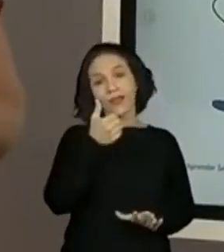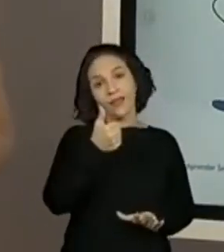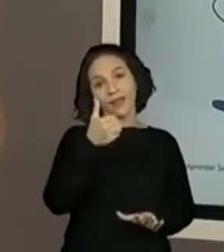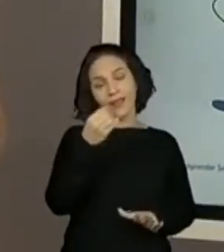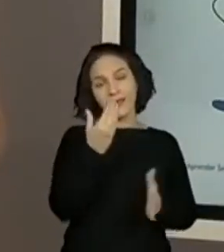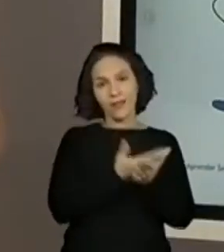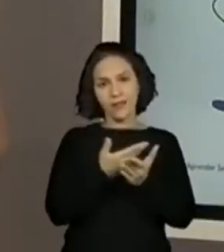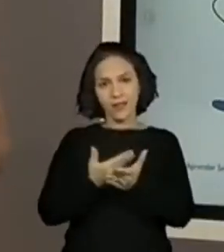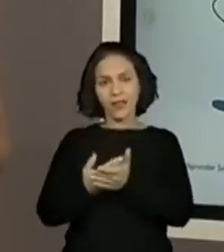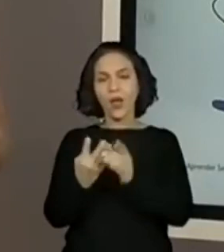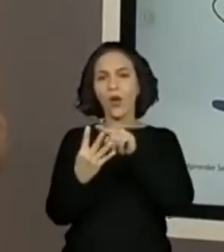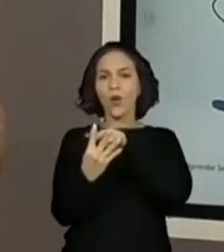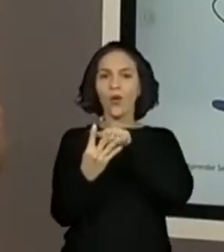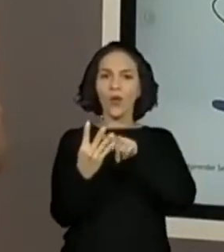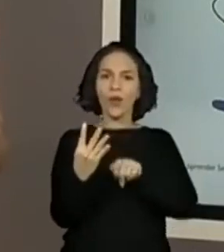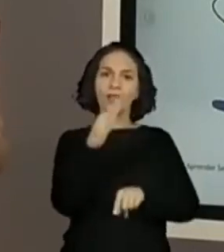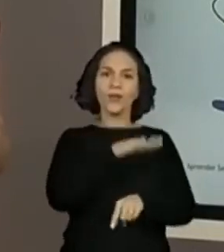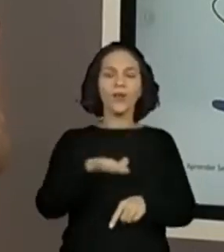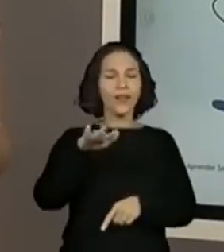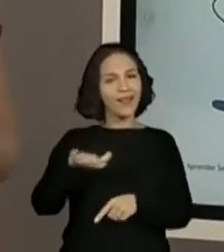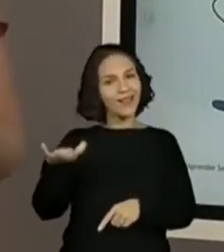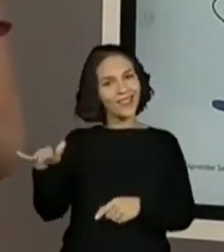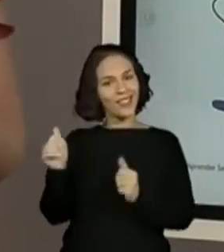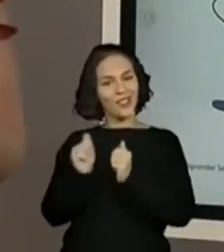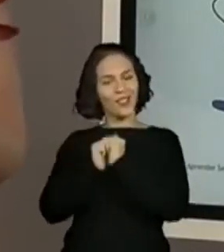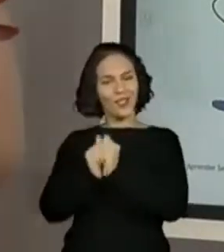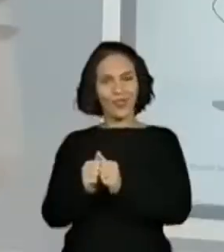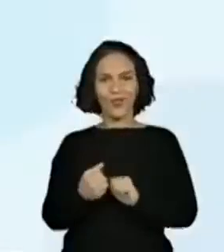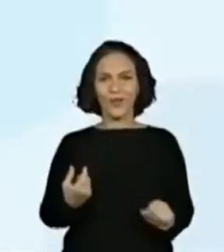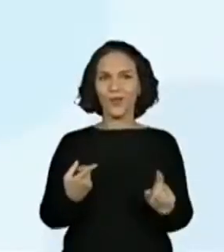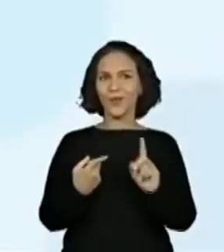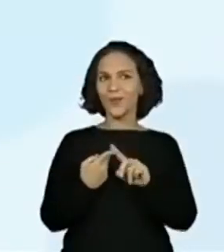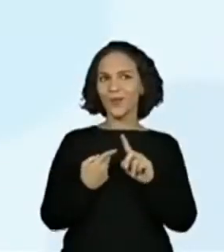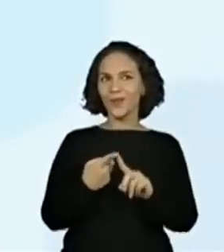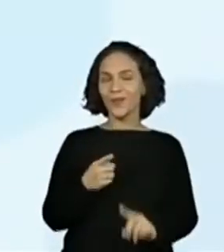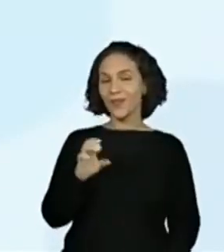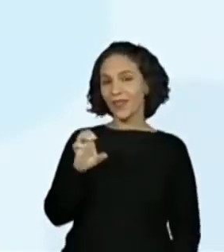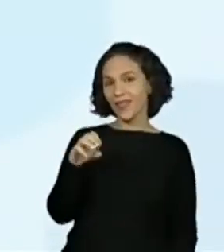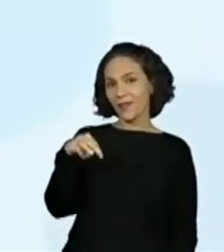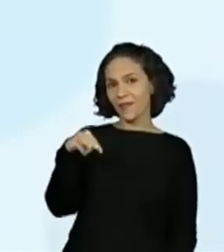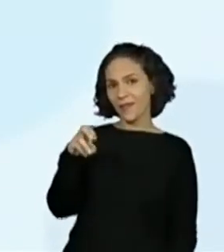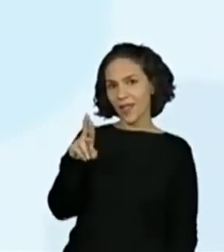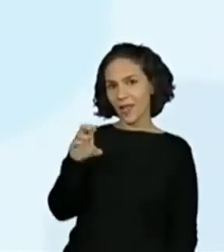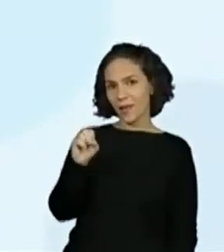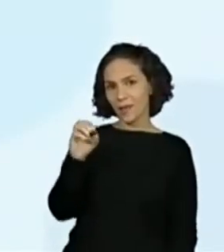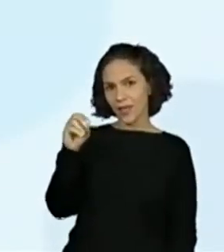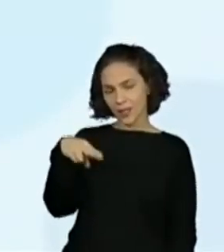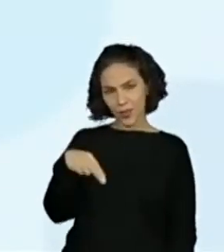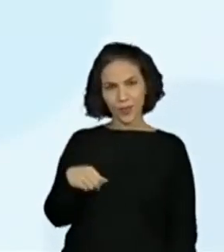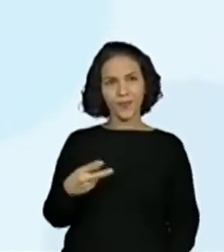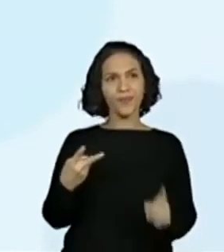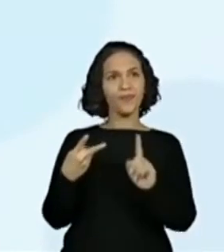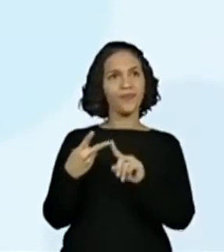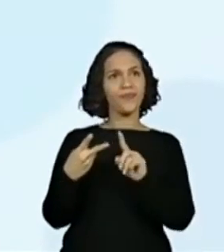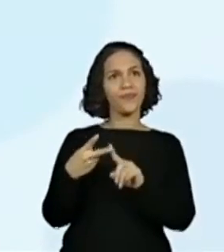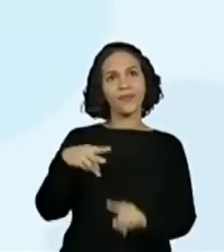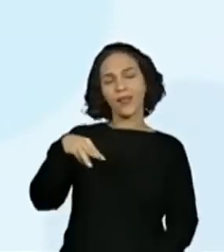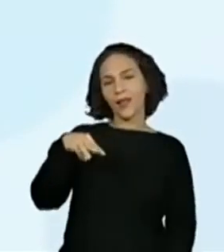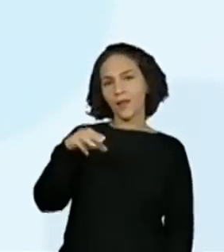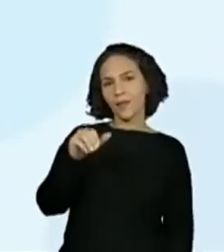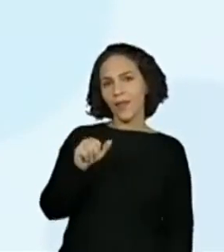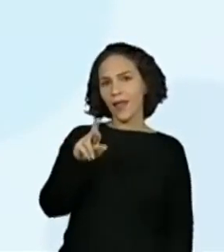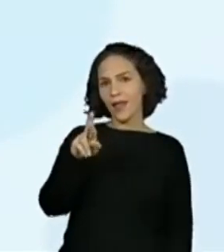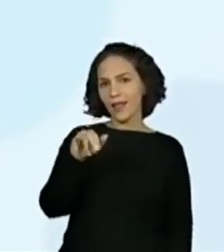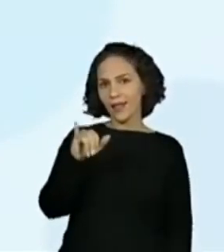ter 4 crianças que vão nos acompanhar aqui. Elas são o Emerson, a Maria Cecília, a Eliane e a